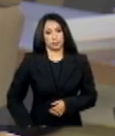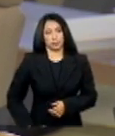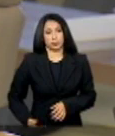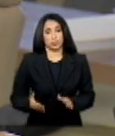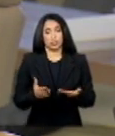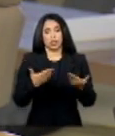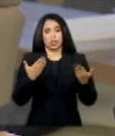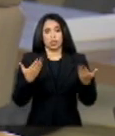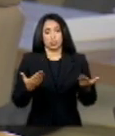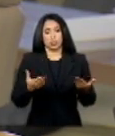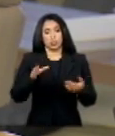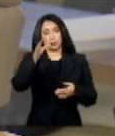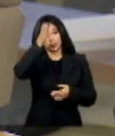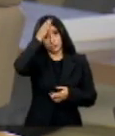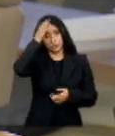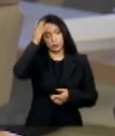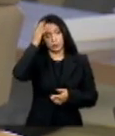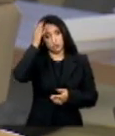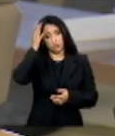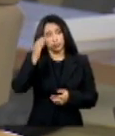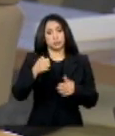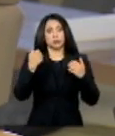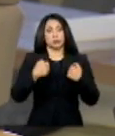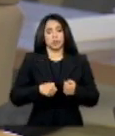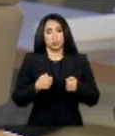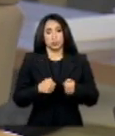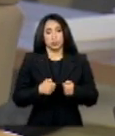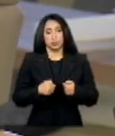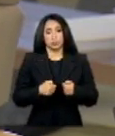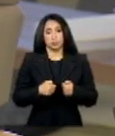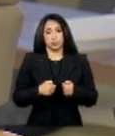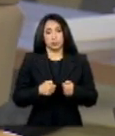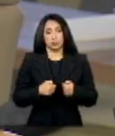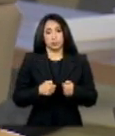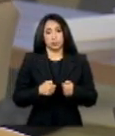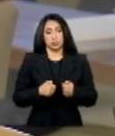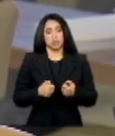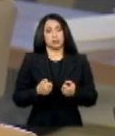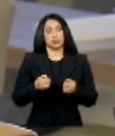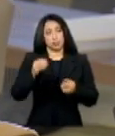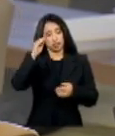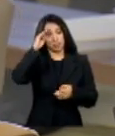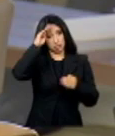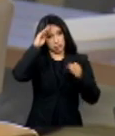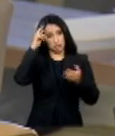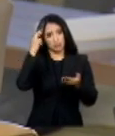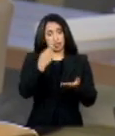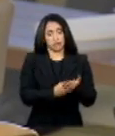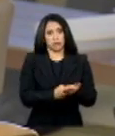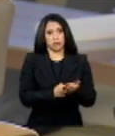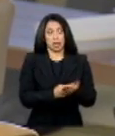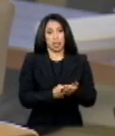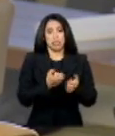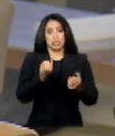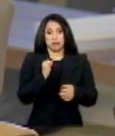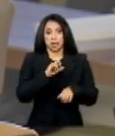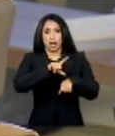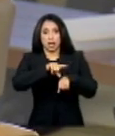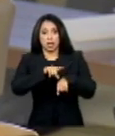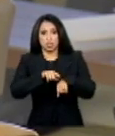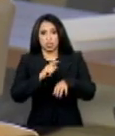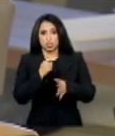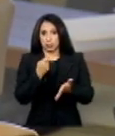deve efetivamente realizar o seu respectivo adimplemento em caso de atrasos qual é a sanção